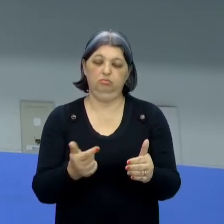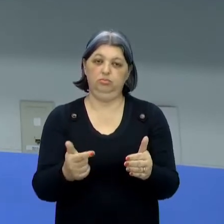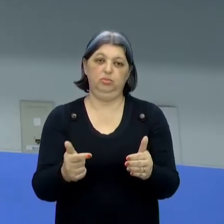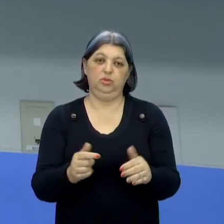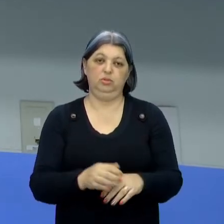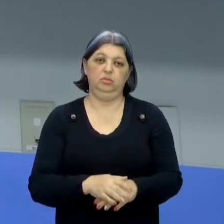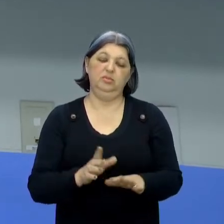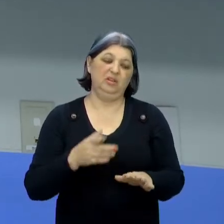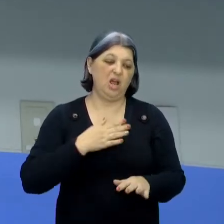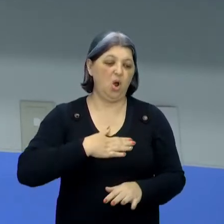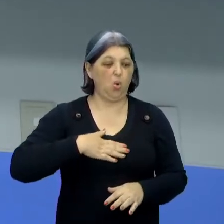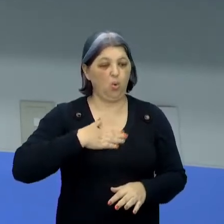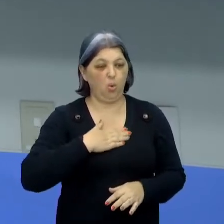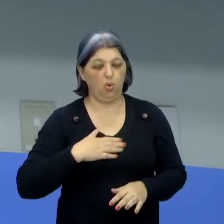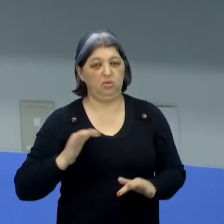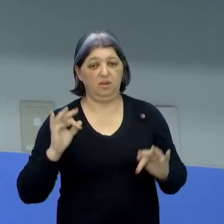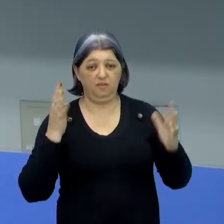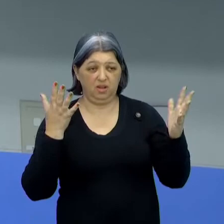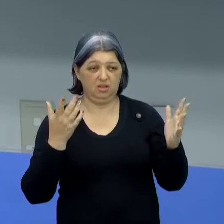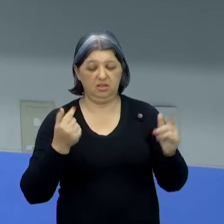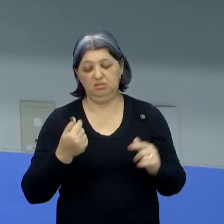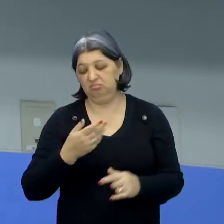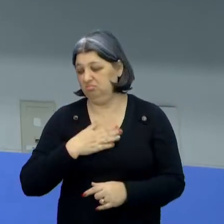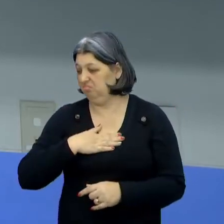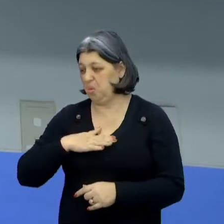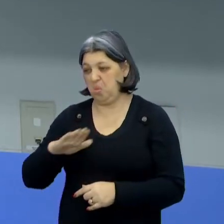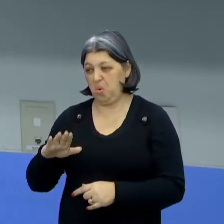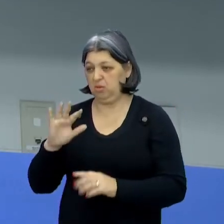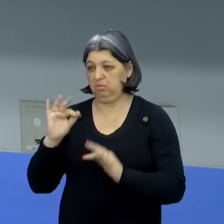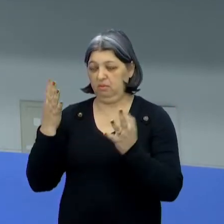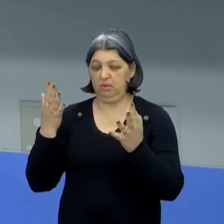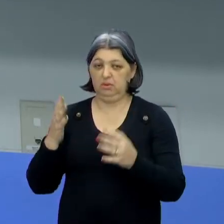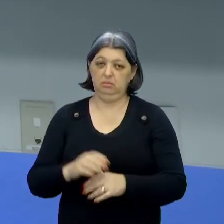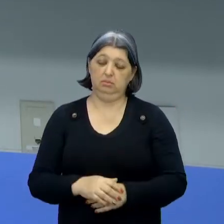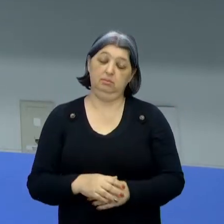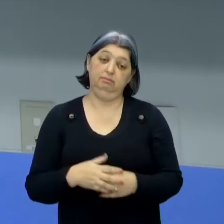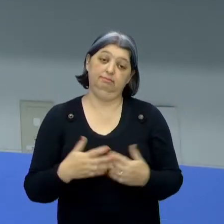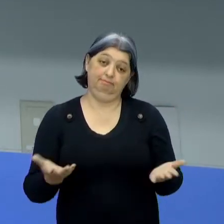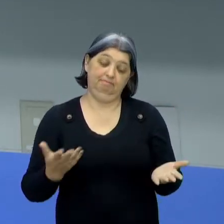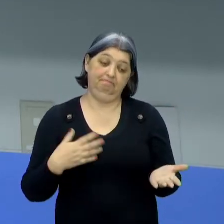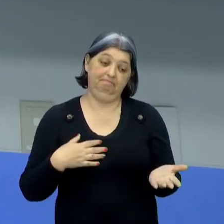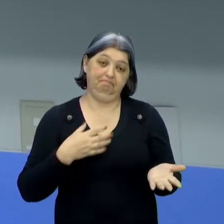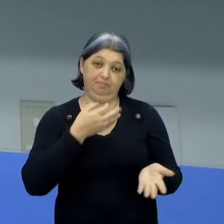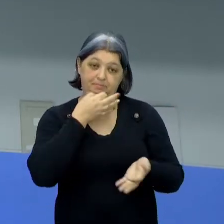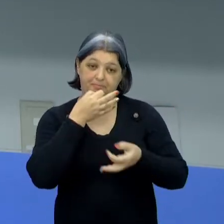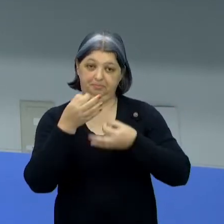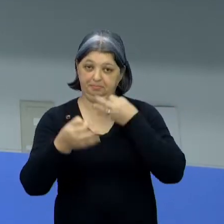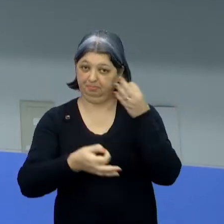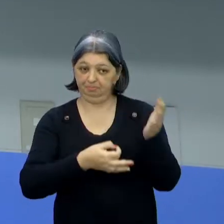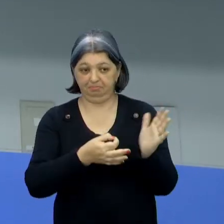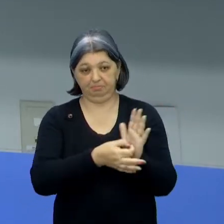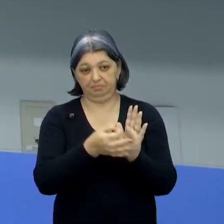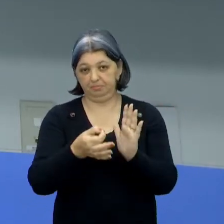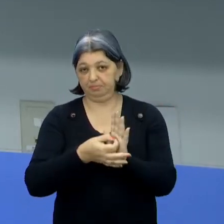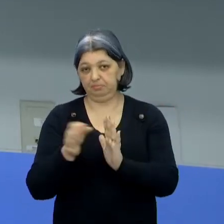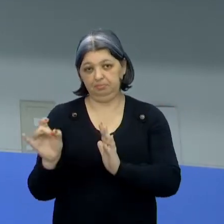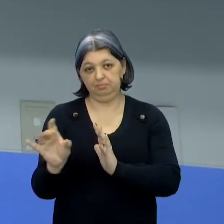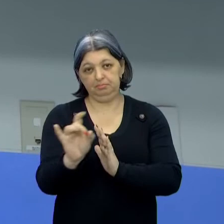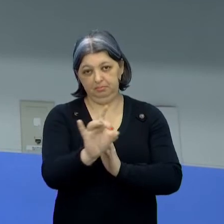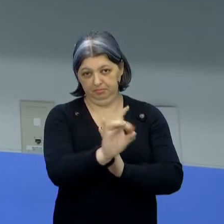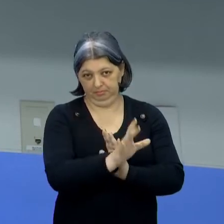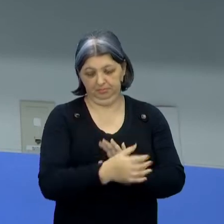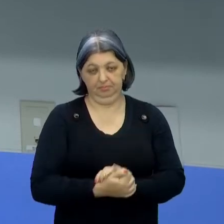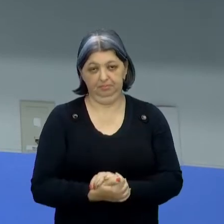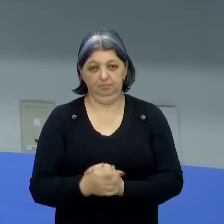eu gosto dessa festa, eu não gosto dessa festa. Aí fica na sua cota individual. É